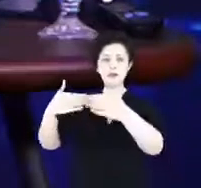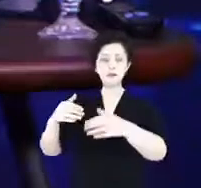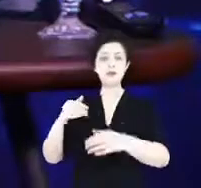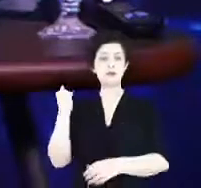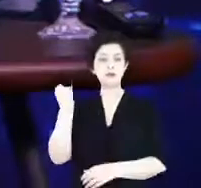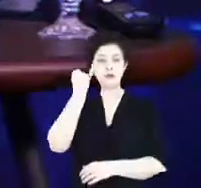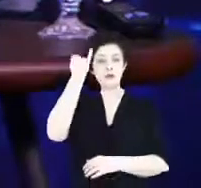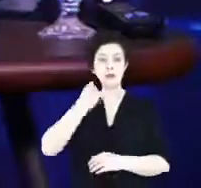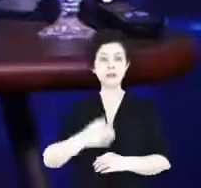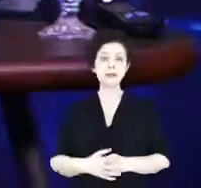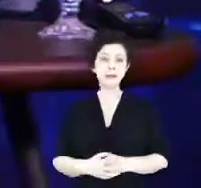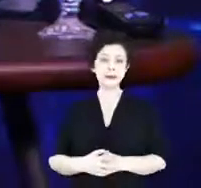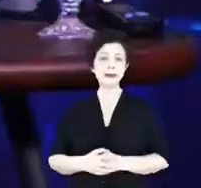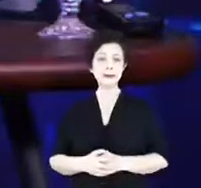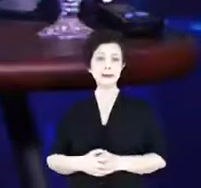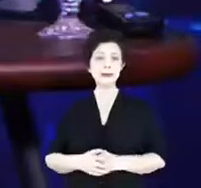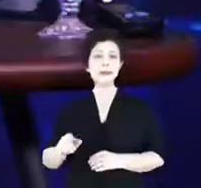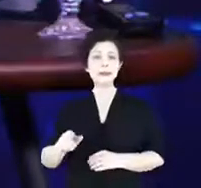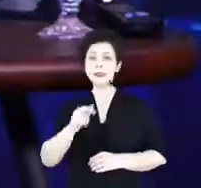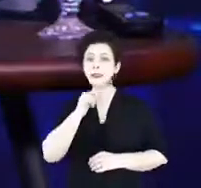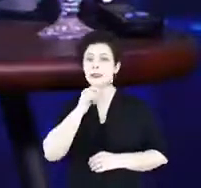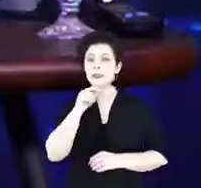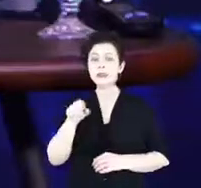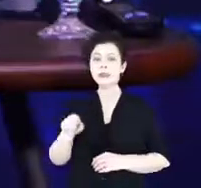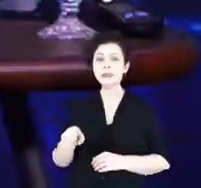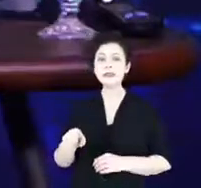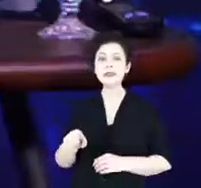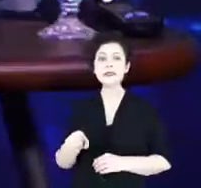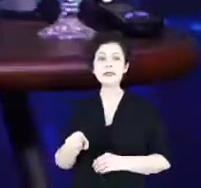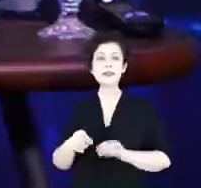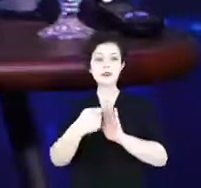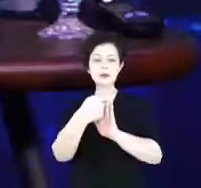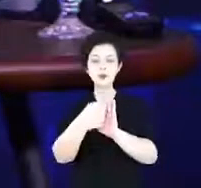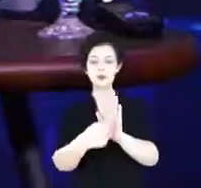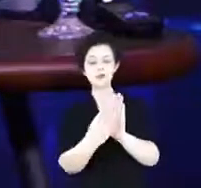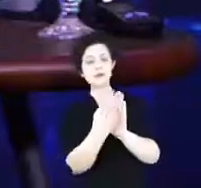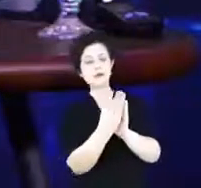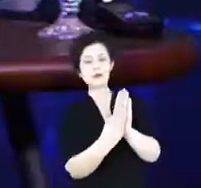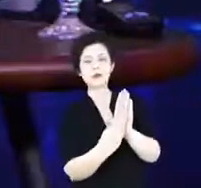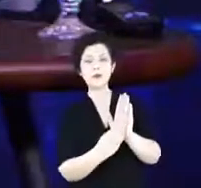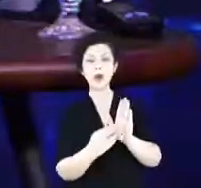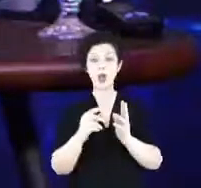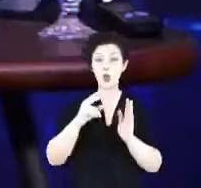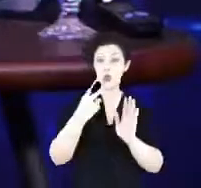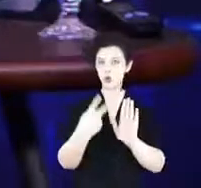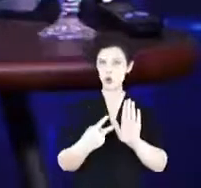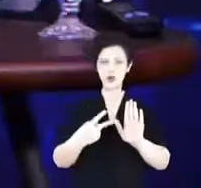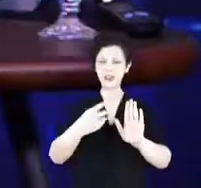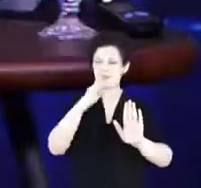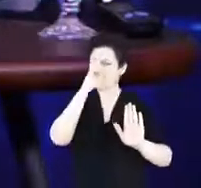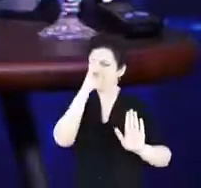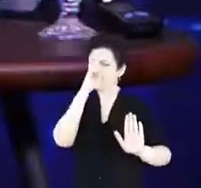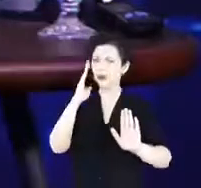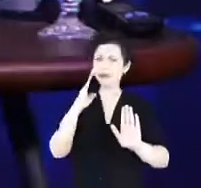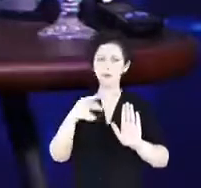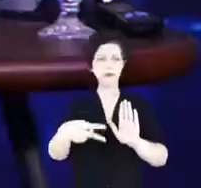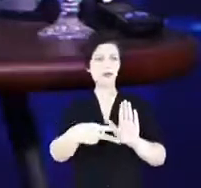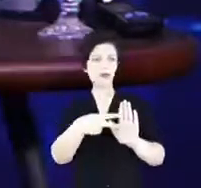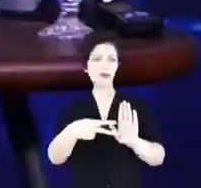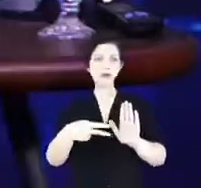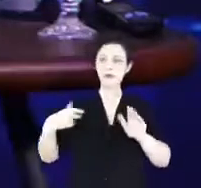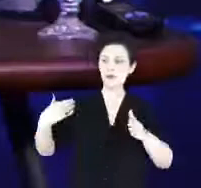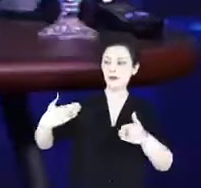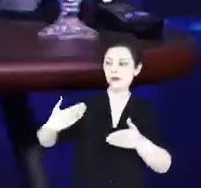relevantes quando ali no texto estão contemplados duas questões centrais que vieram desde o Acordo